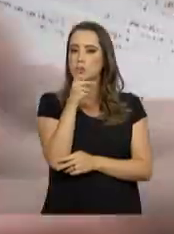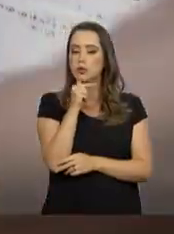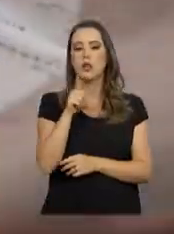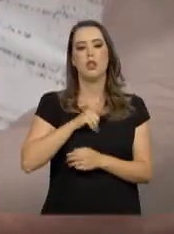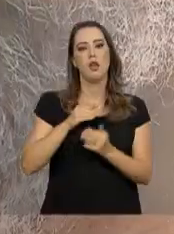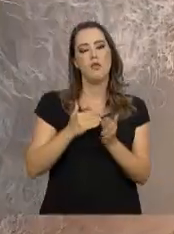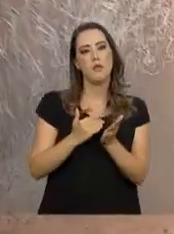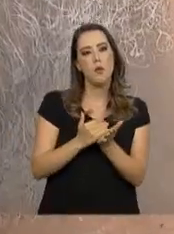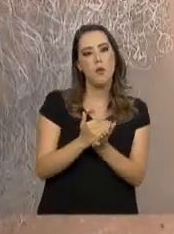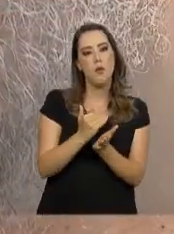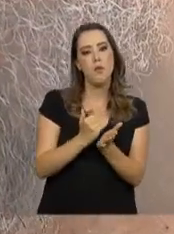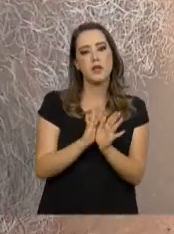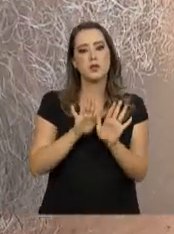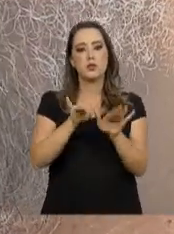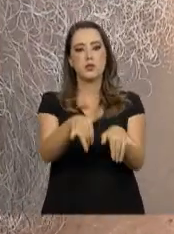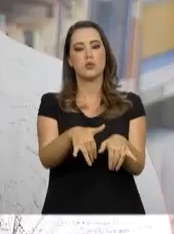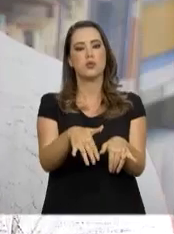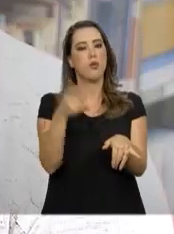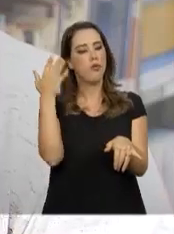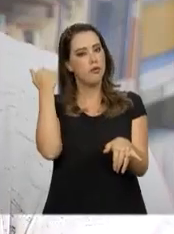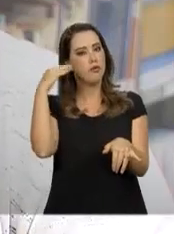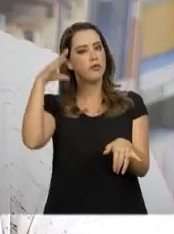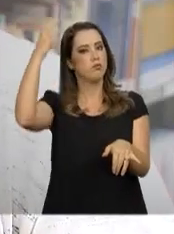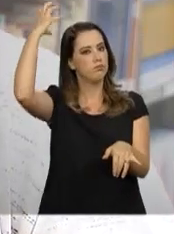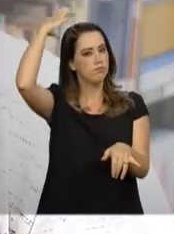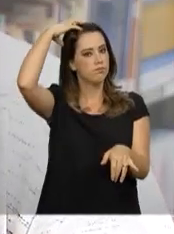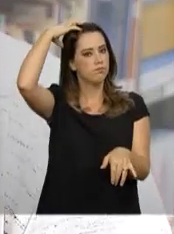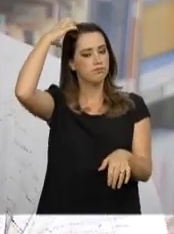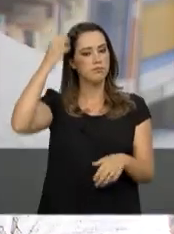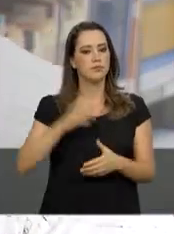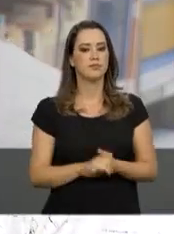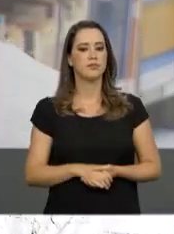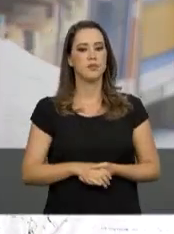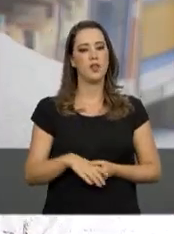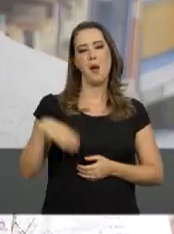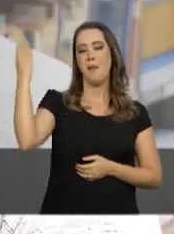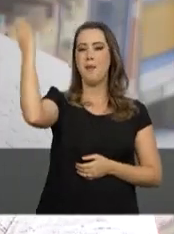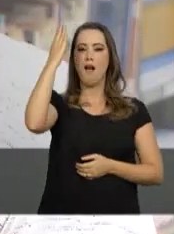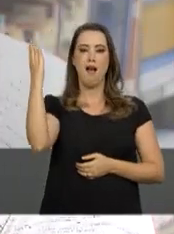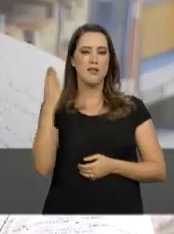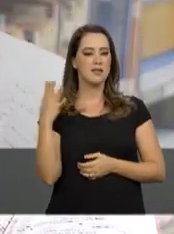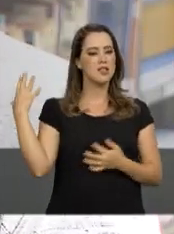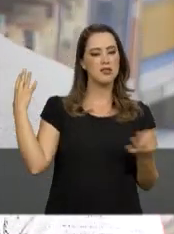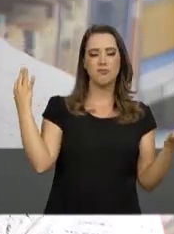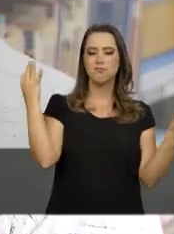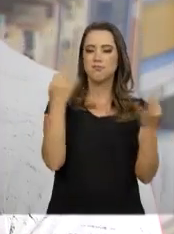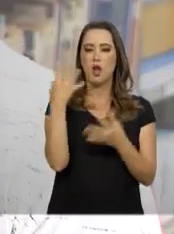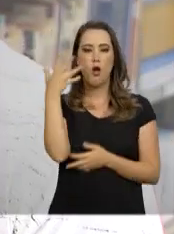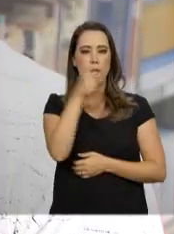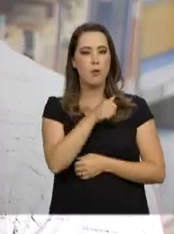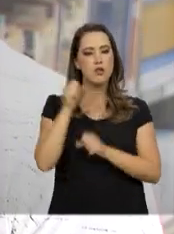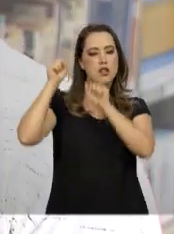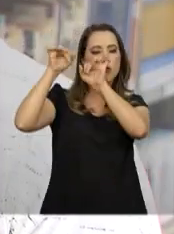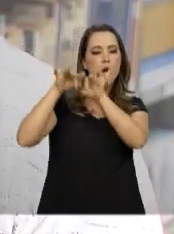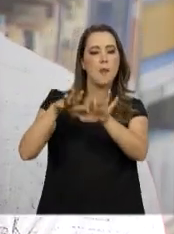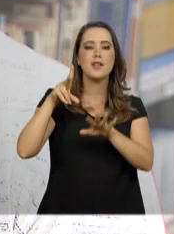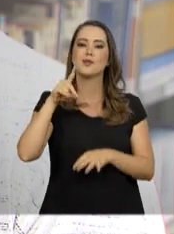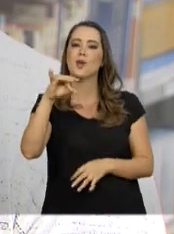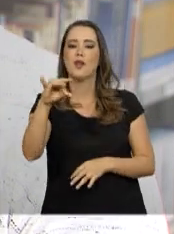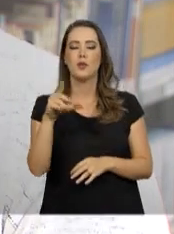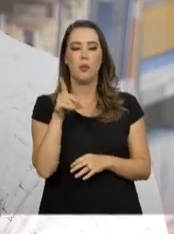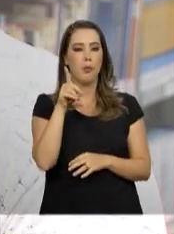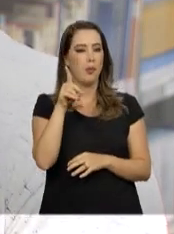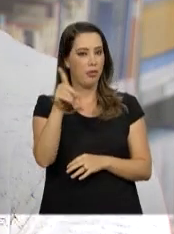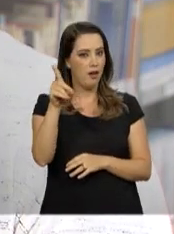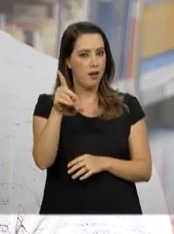Teve início no fim do Império. País tropical abençoado por Deus e bonito por natureza, como diz a música,